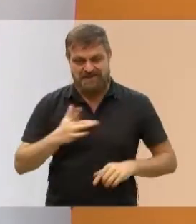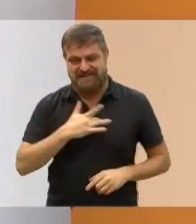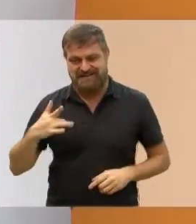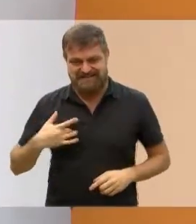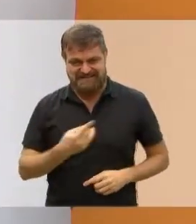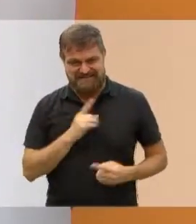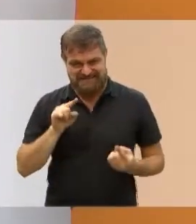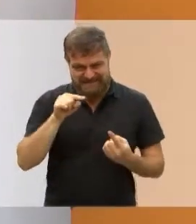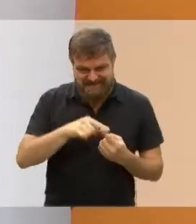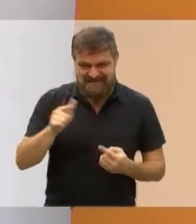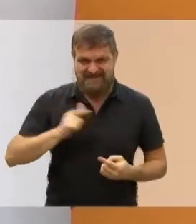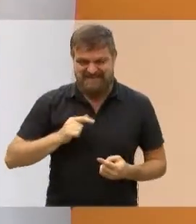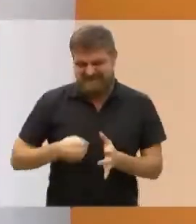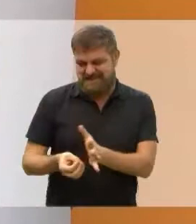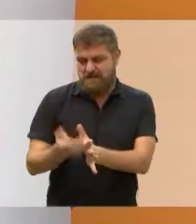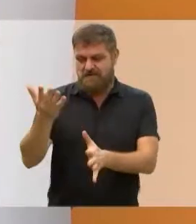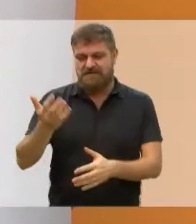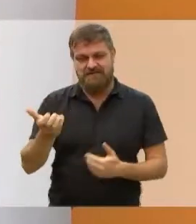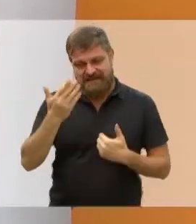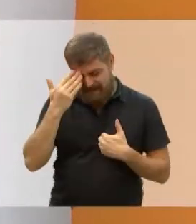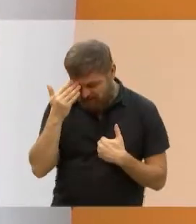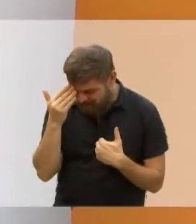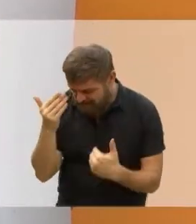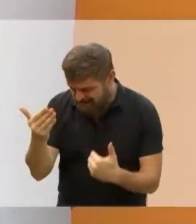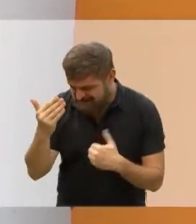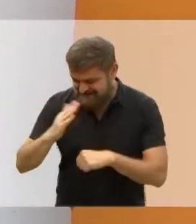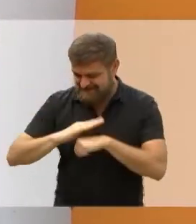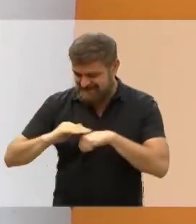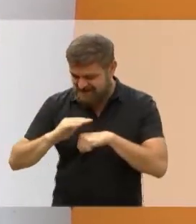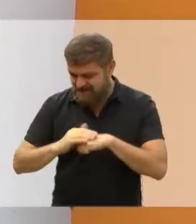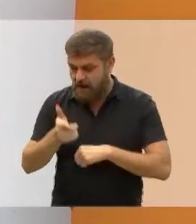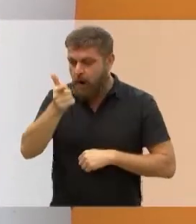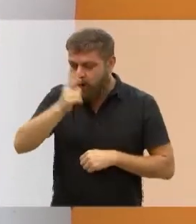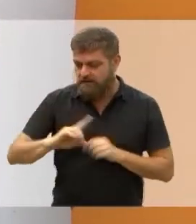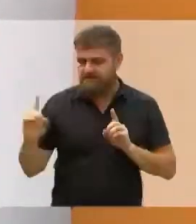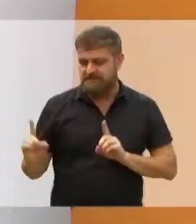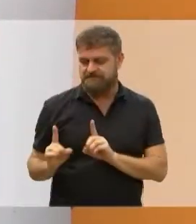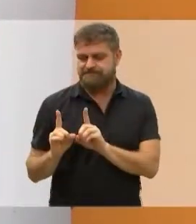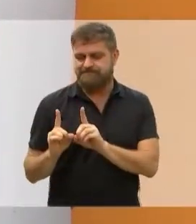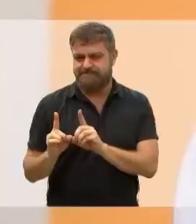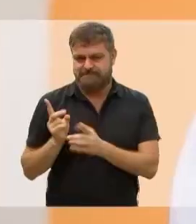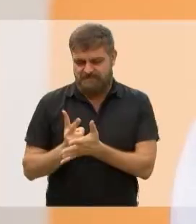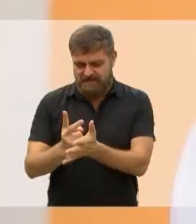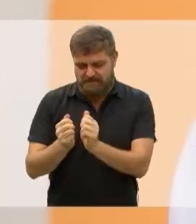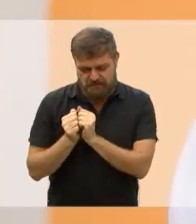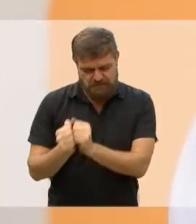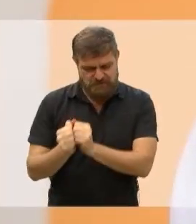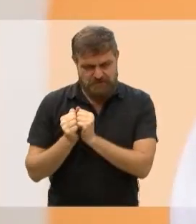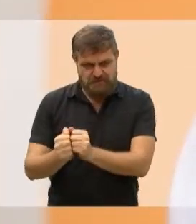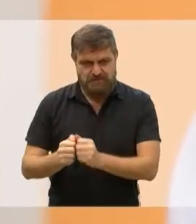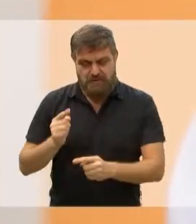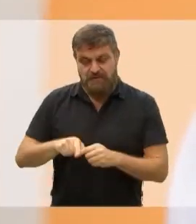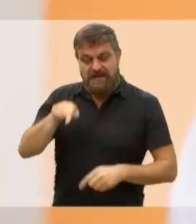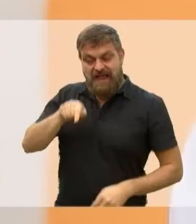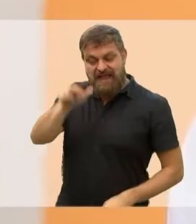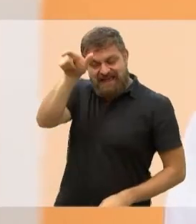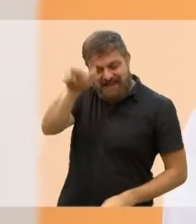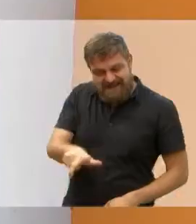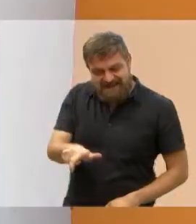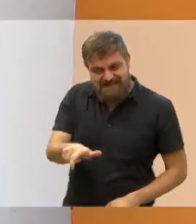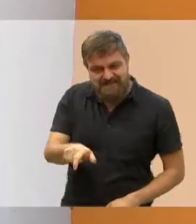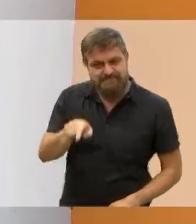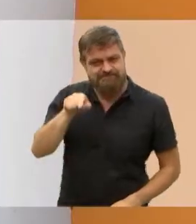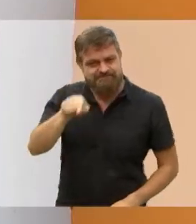coisas para acontecer. Eu quero agradecer ao Rafa pelo carinho de estar comigo mais uma vez, né, Rafa? Porque esse menino aqui,